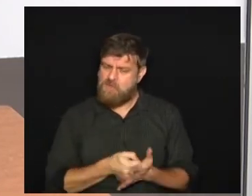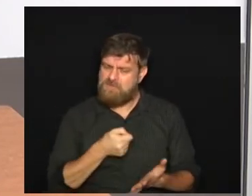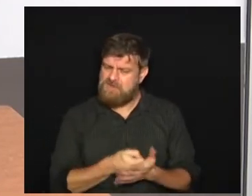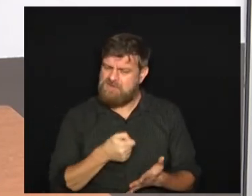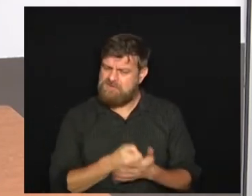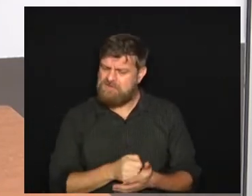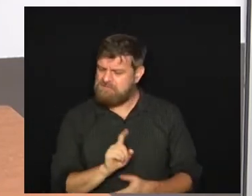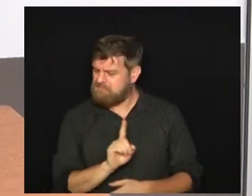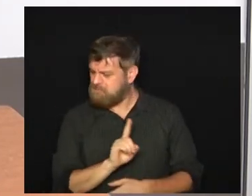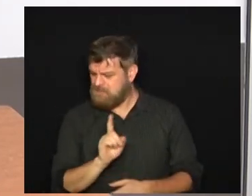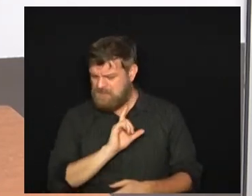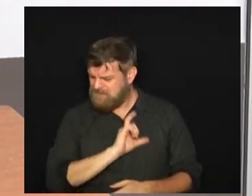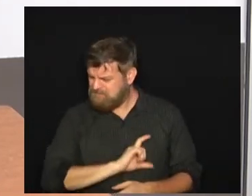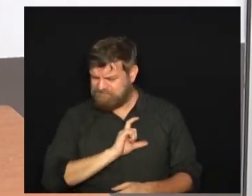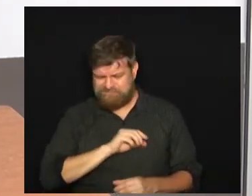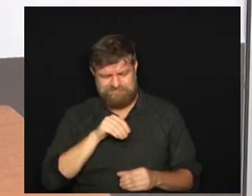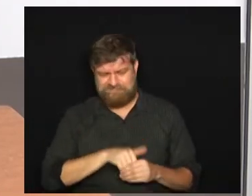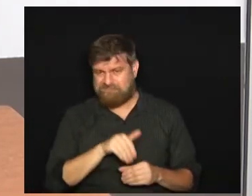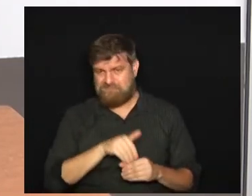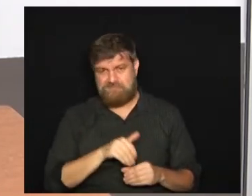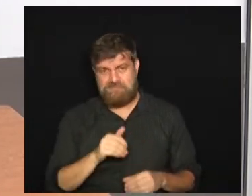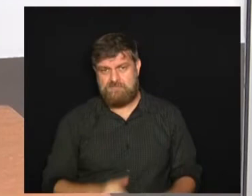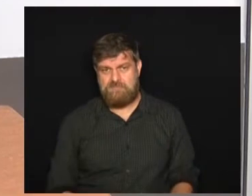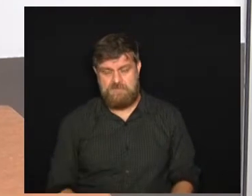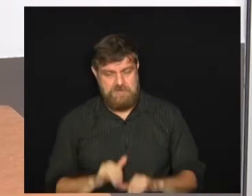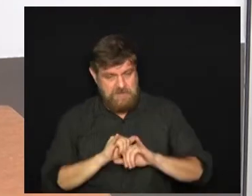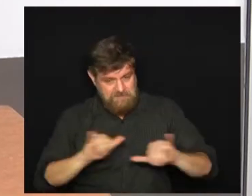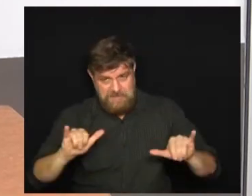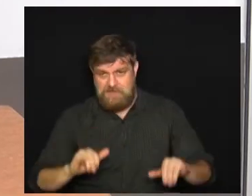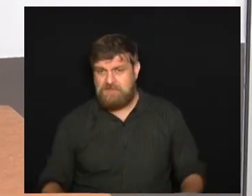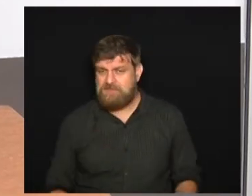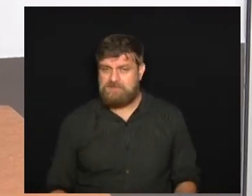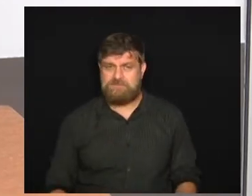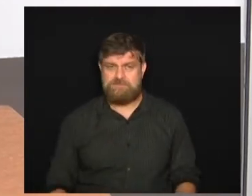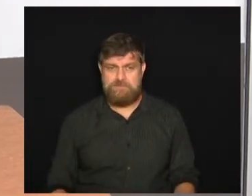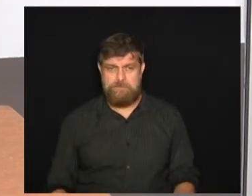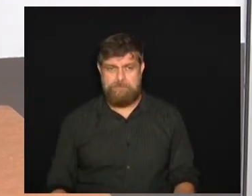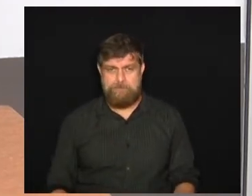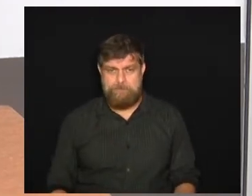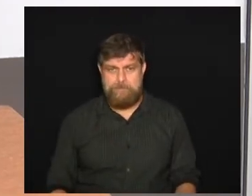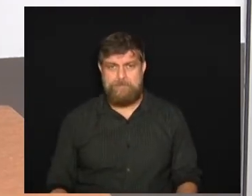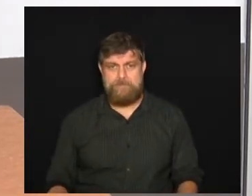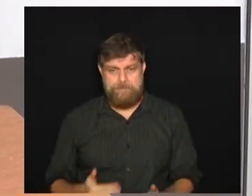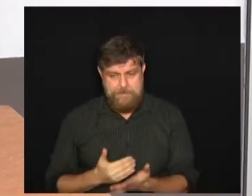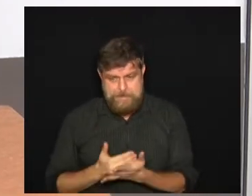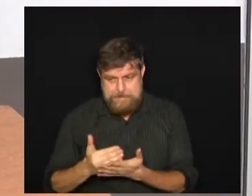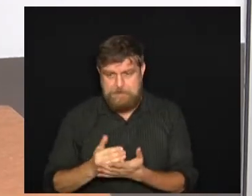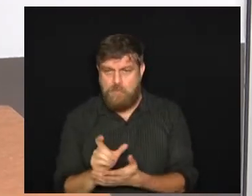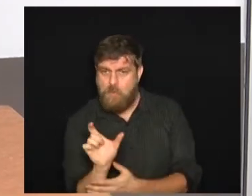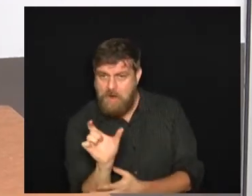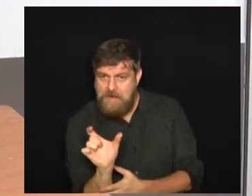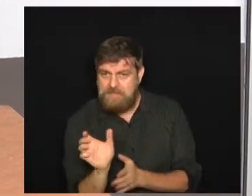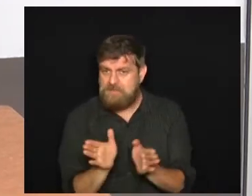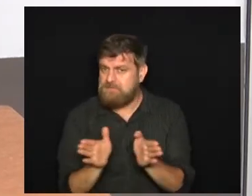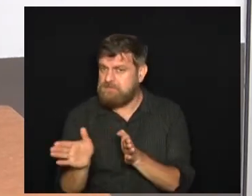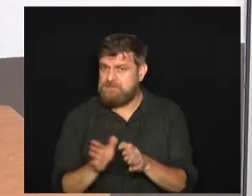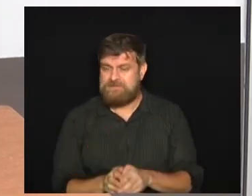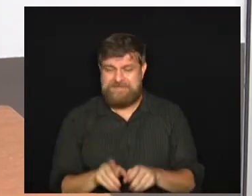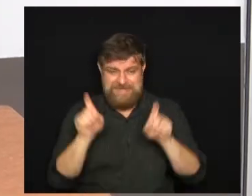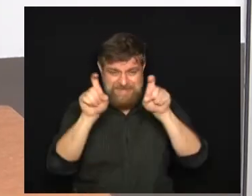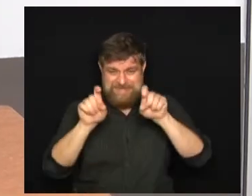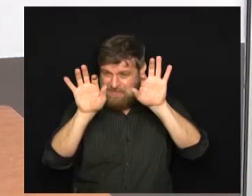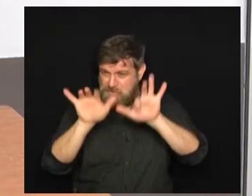também. Mas eu deixo registrado aqui que desde o princípio de quando foi implantado não tem nem no sistema nenhum